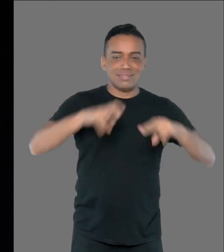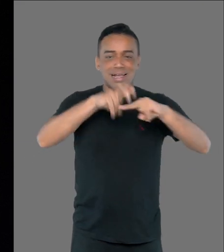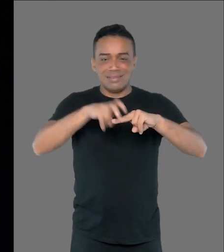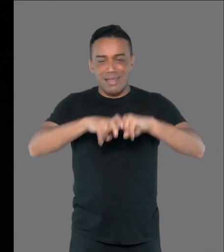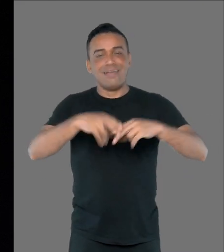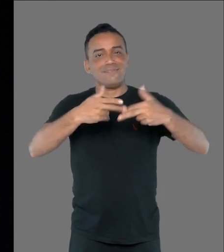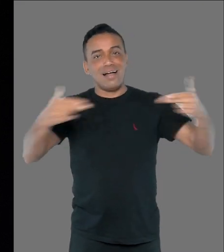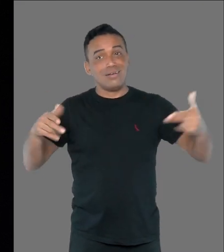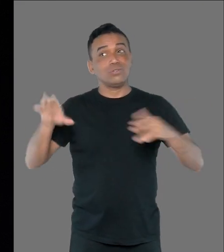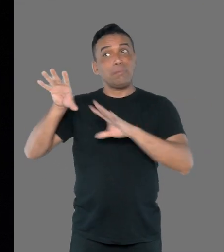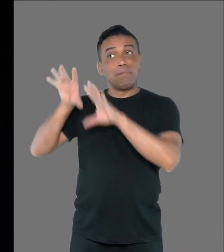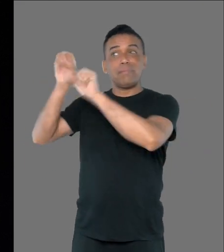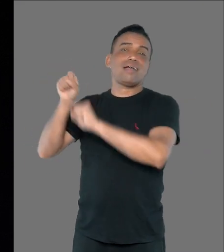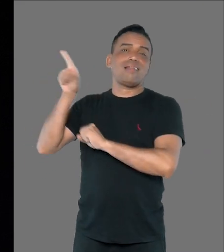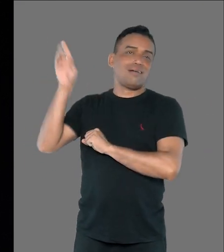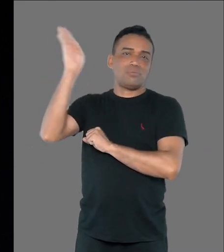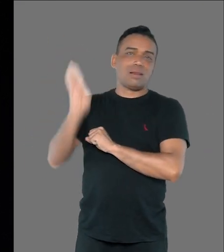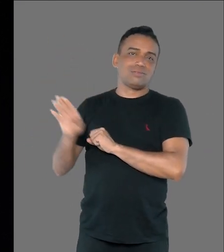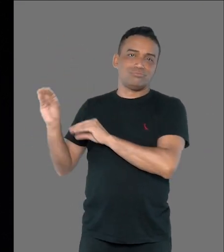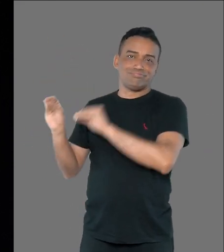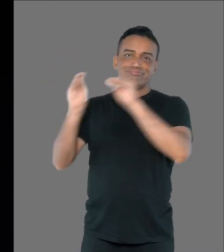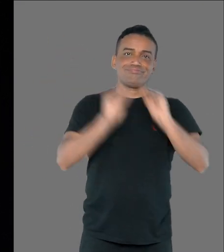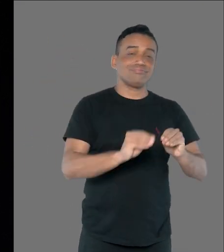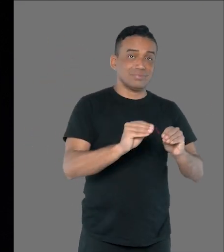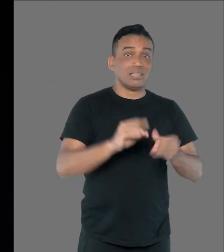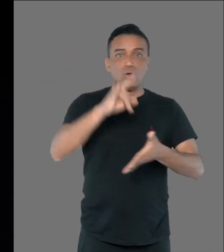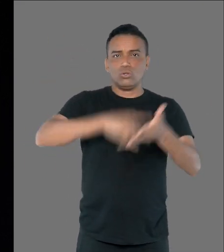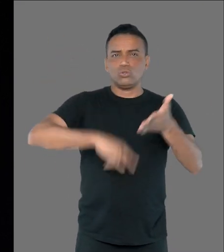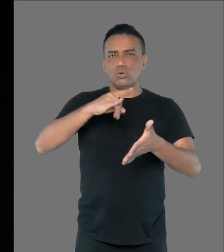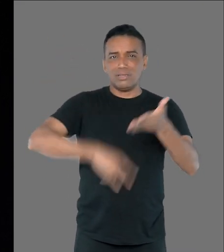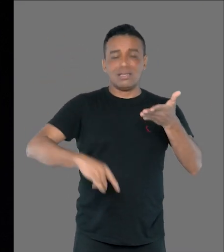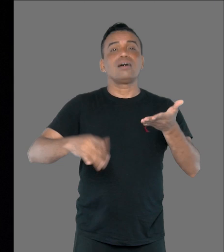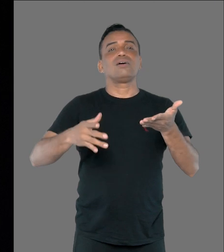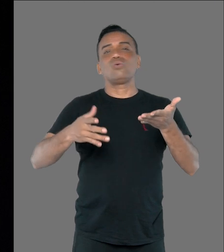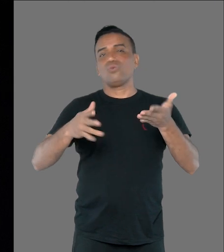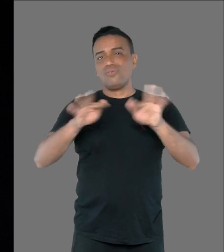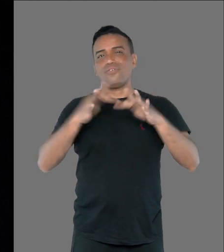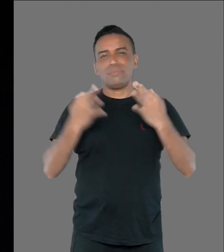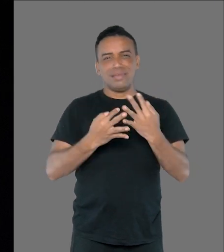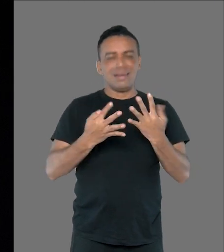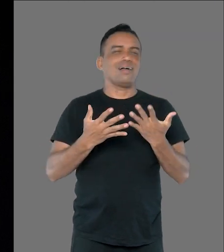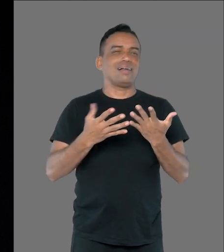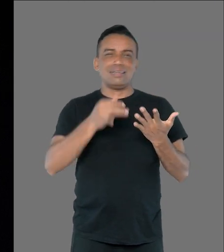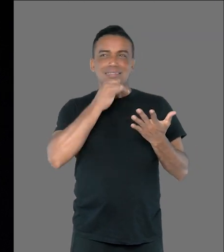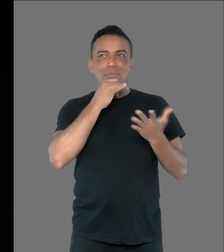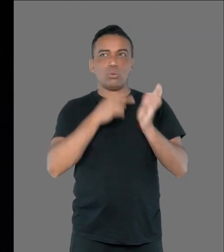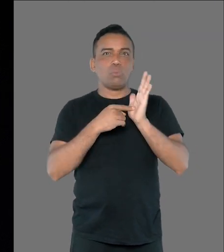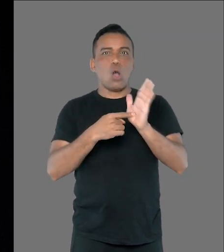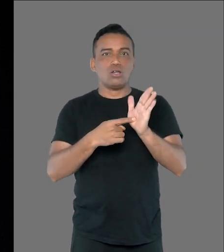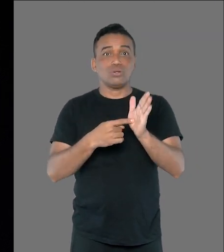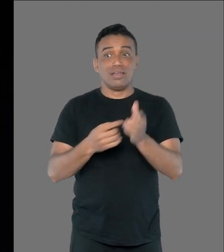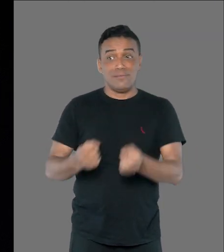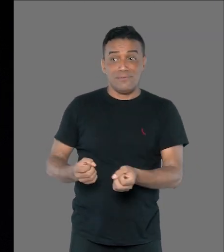muita dificuldade. O Dom Carlos Tasso me passou uma documentação da família Saxe-Coburgo, mostrando que eles, inclusive,